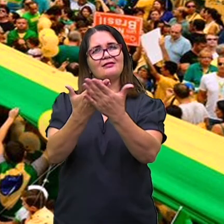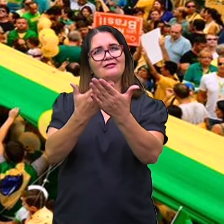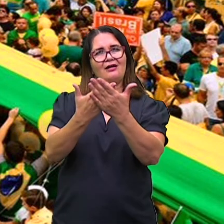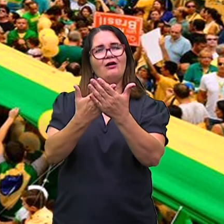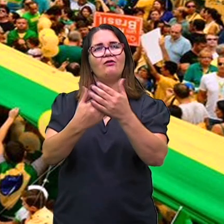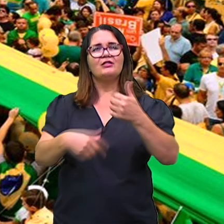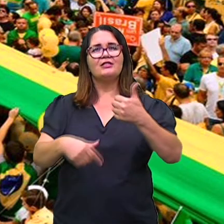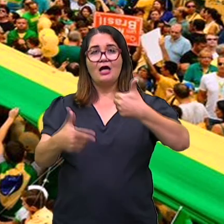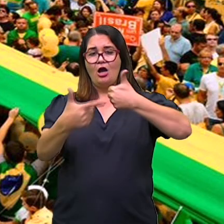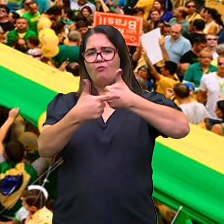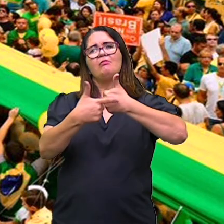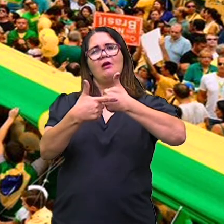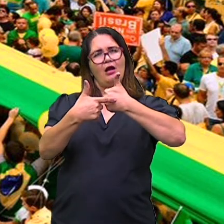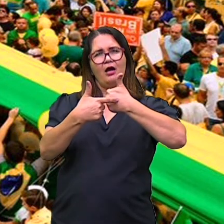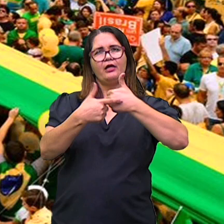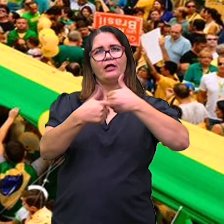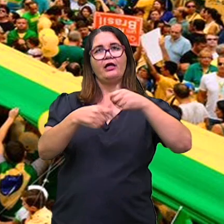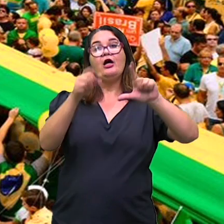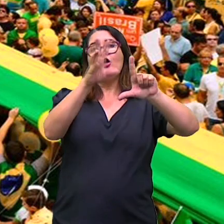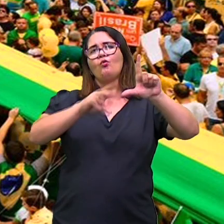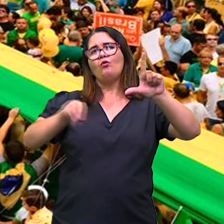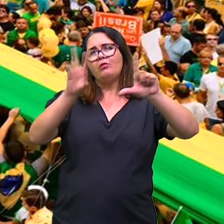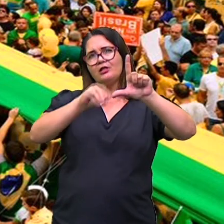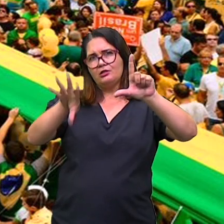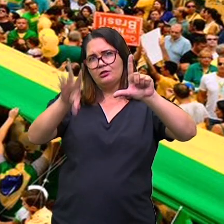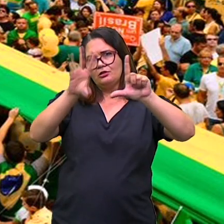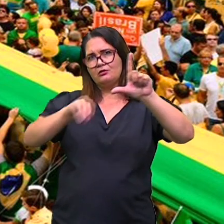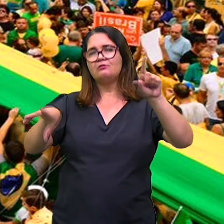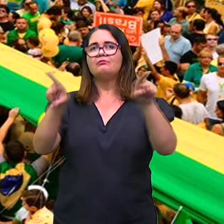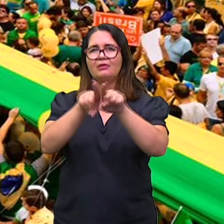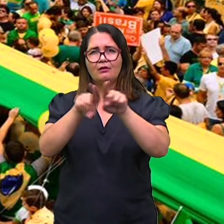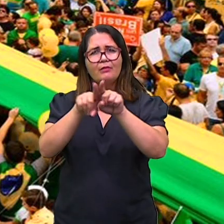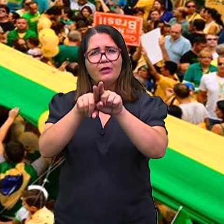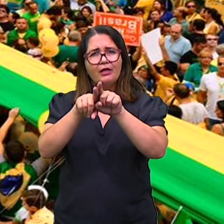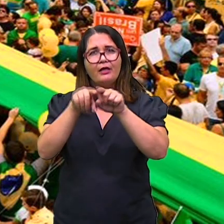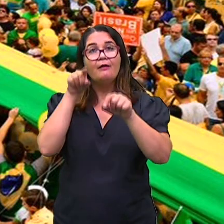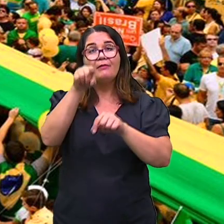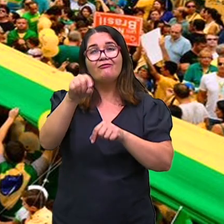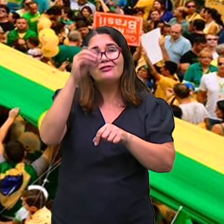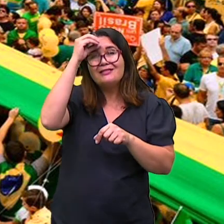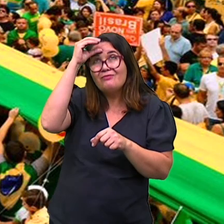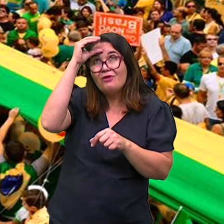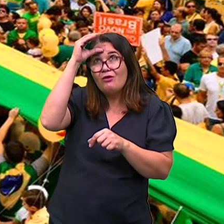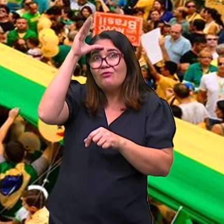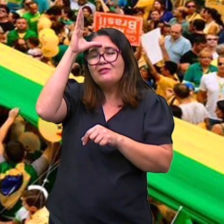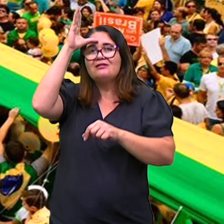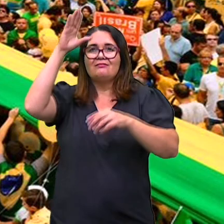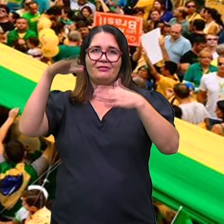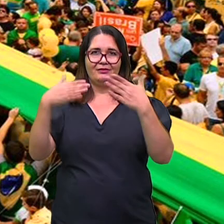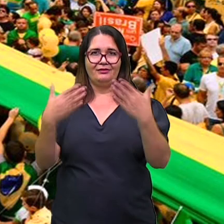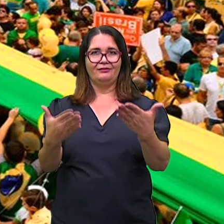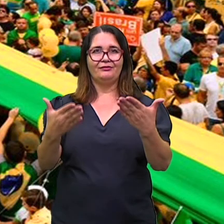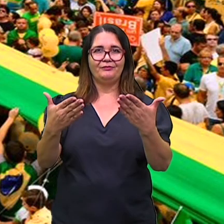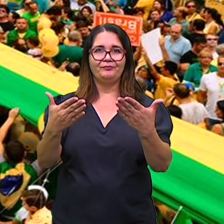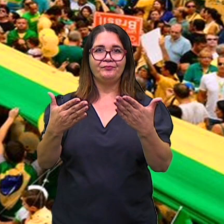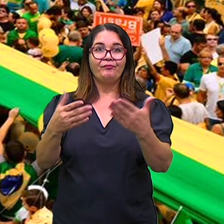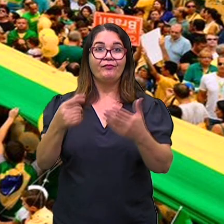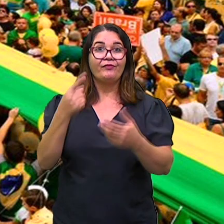deixe um like, dê a sua contribuição para aprofundar o seu conhecimento. A voz do